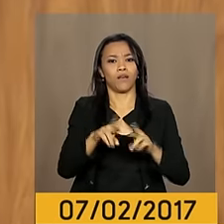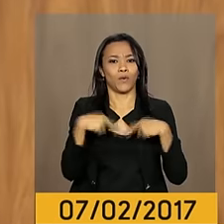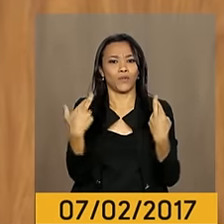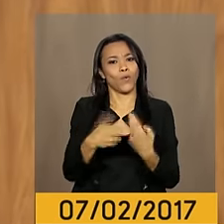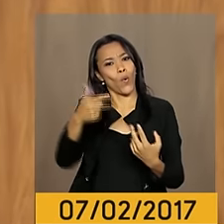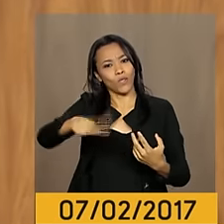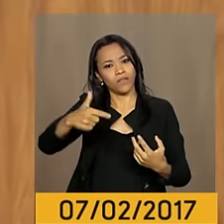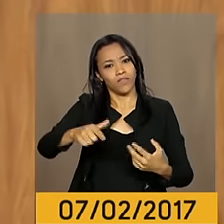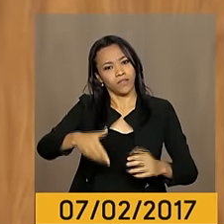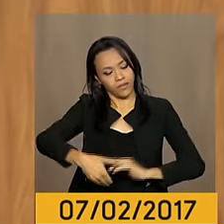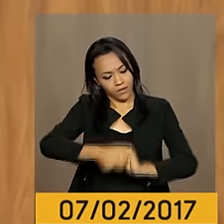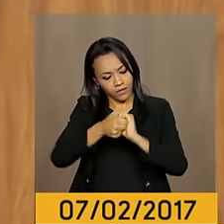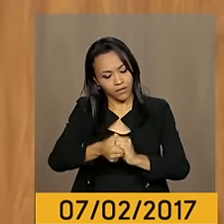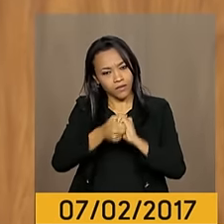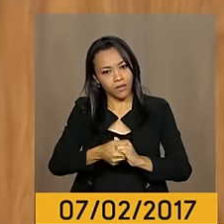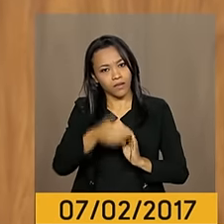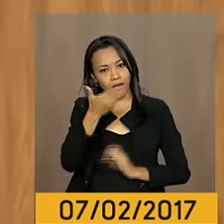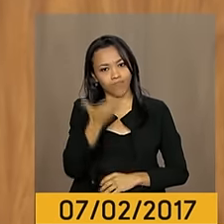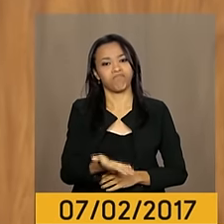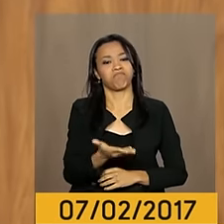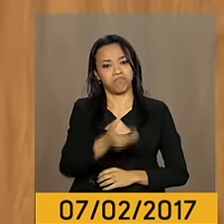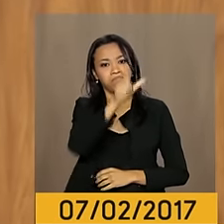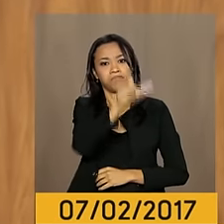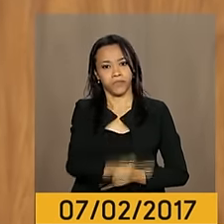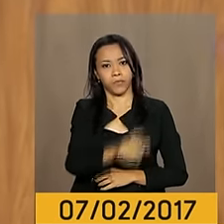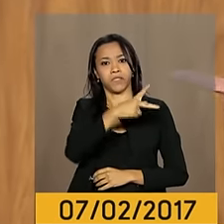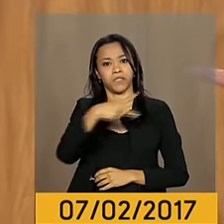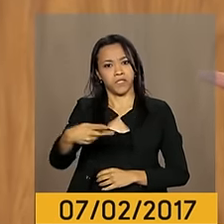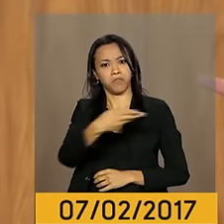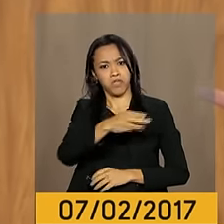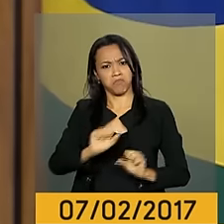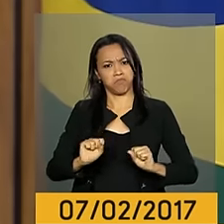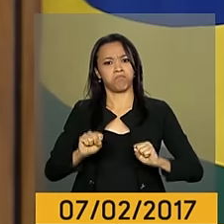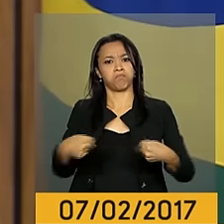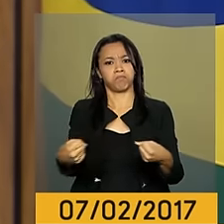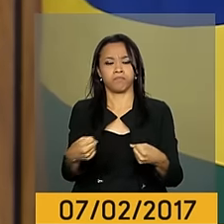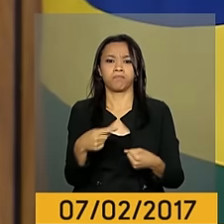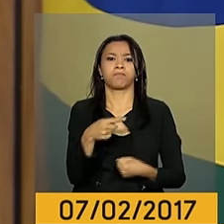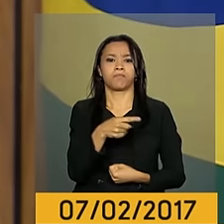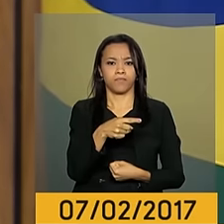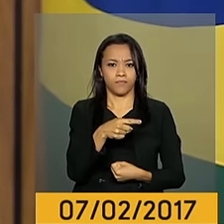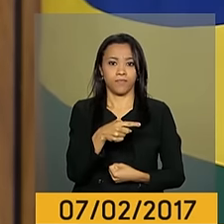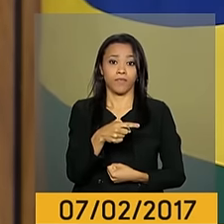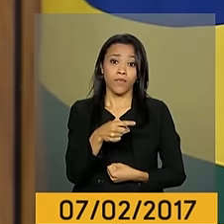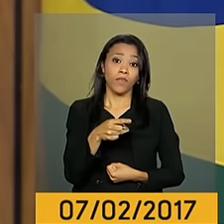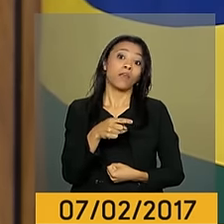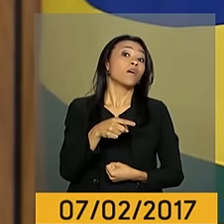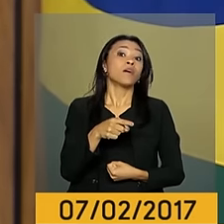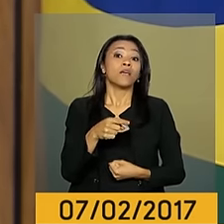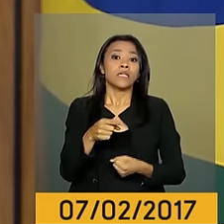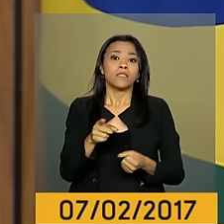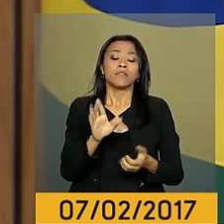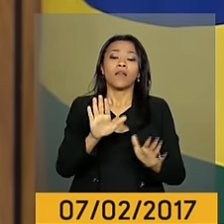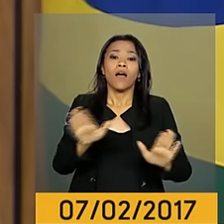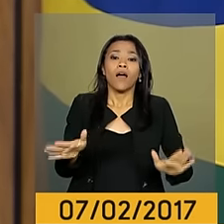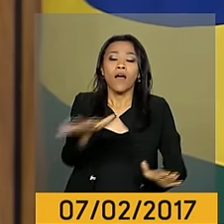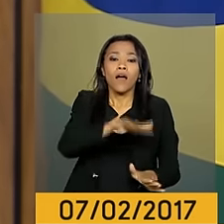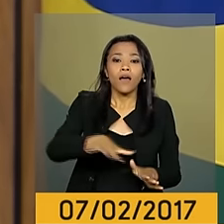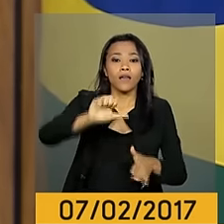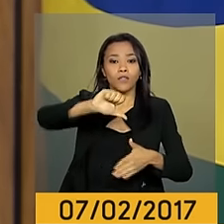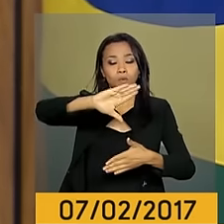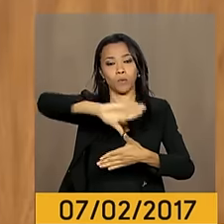mais uma vez o presidente ma pelo pelo impulso que ele deu ao próprio Mercosul